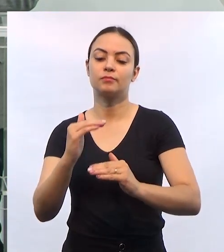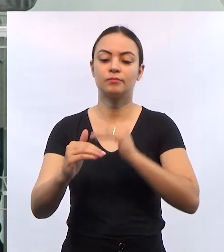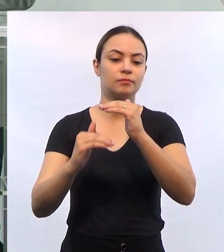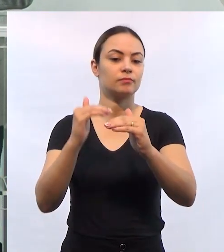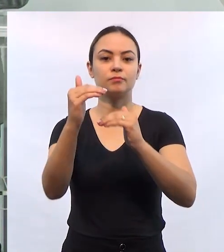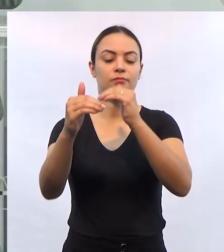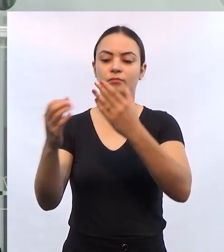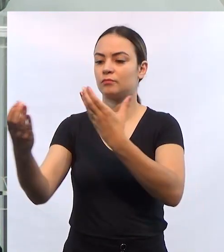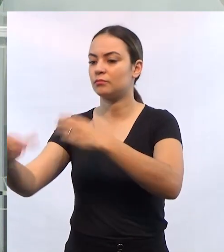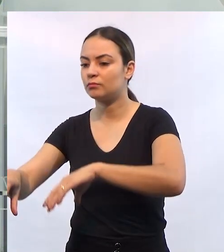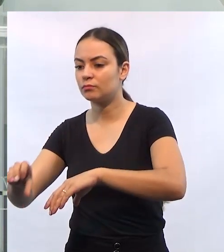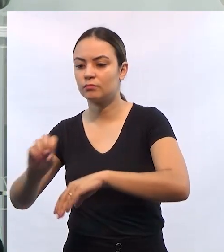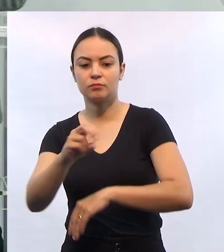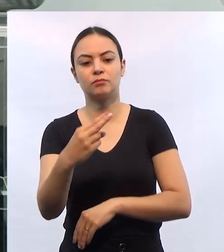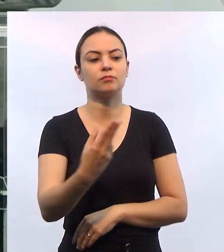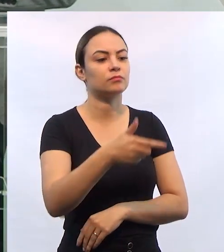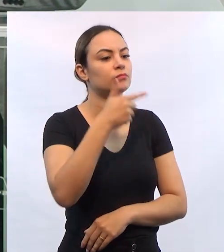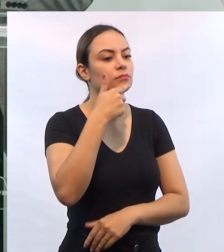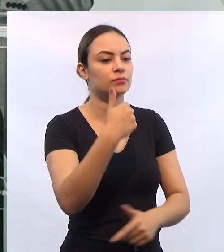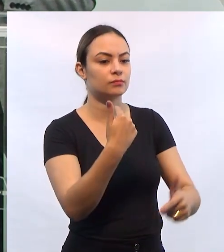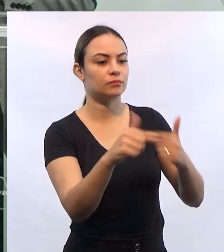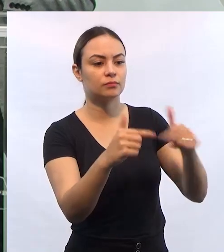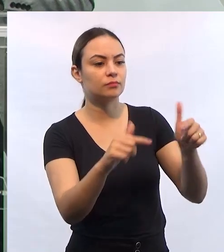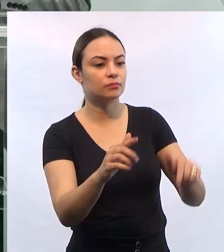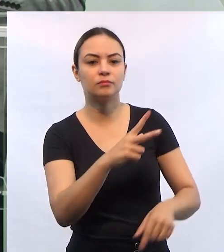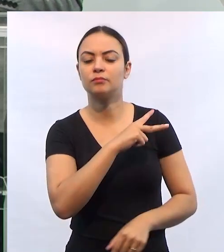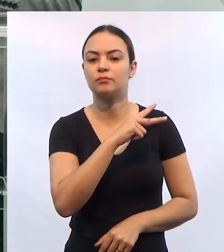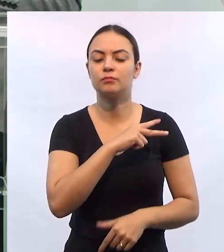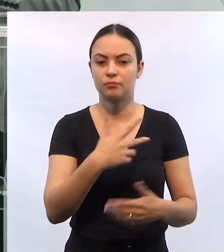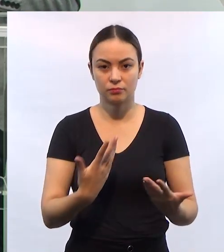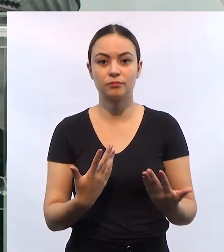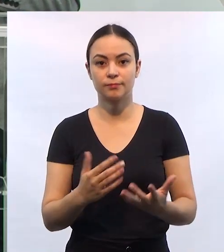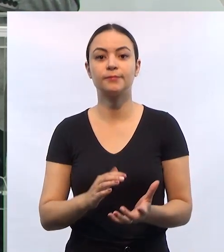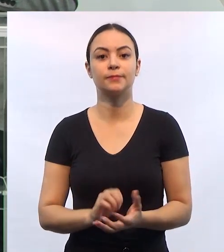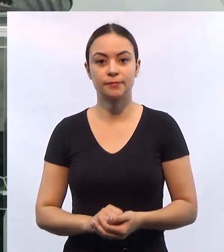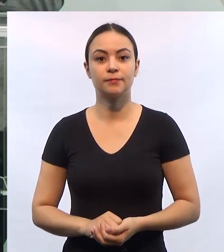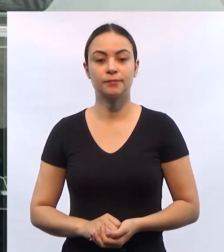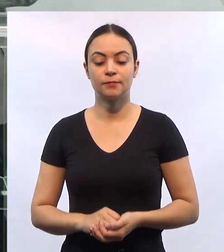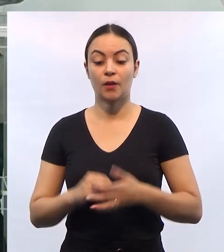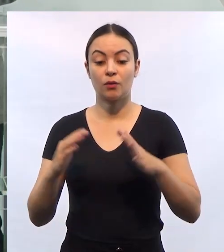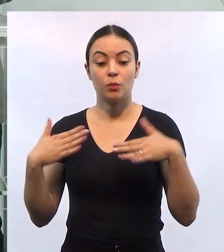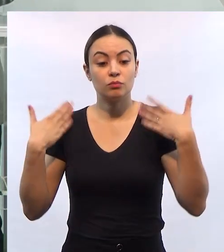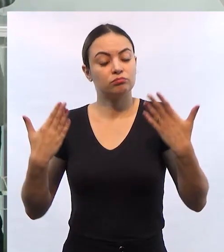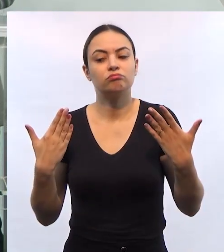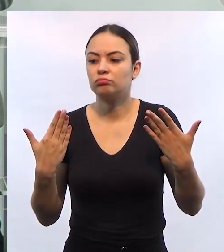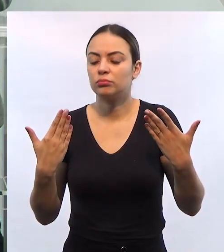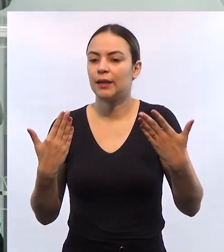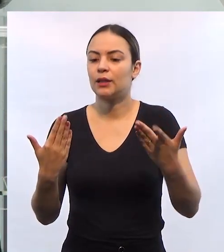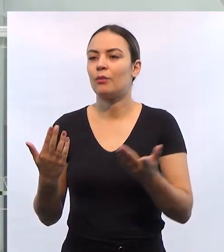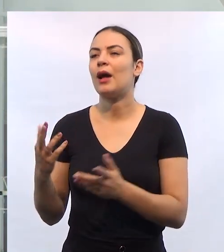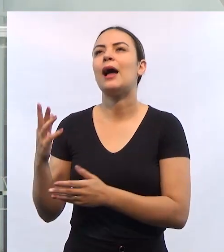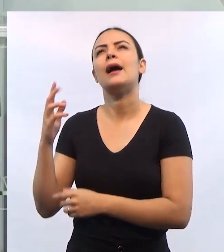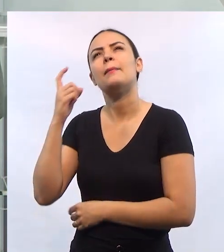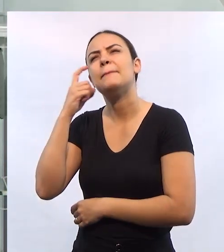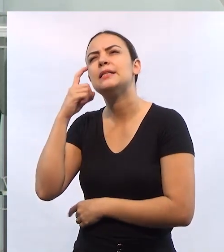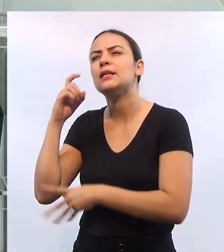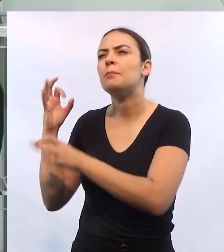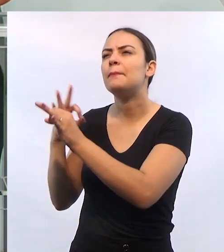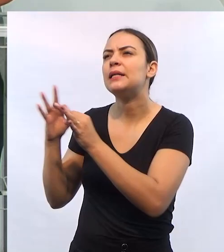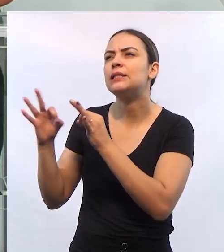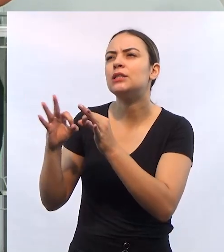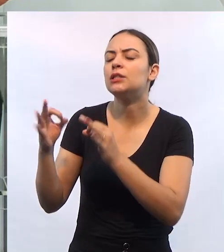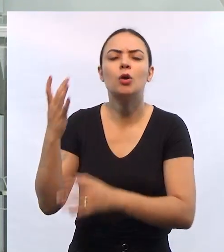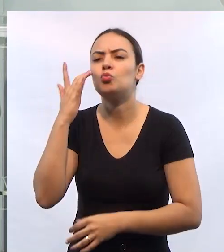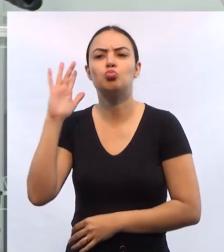objetivo aí tão aguardado na sua vida. Começa a entender, são mudanças inesperadas que fazem a gente se mexer. Se a gente não se mexer, a gente vai ficando